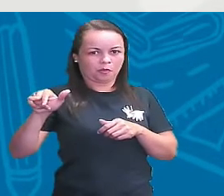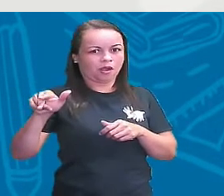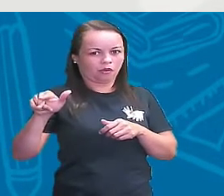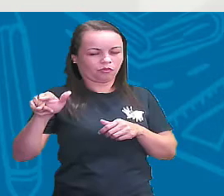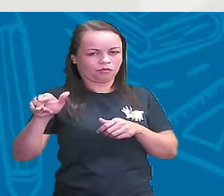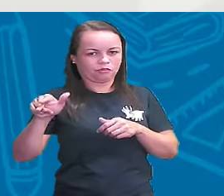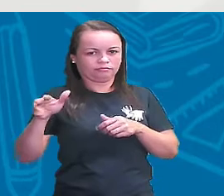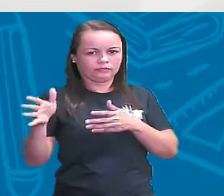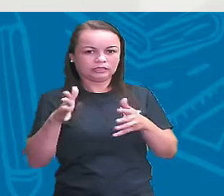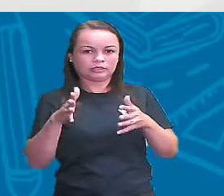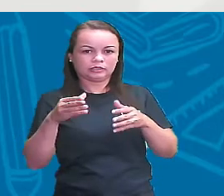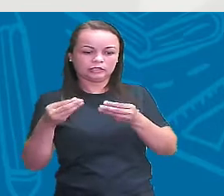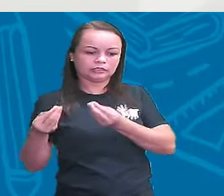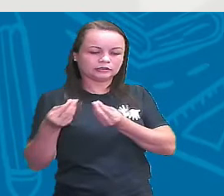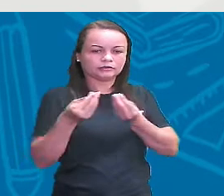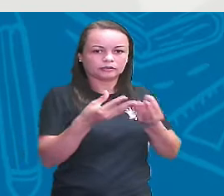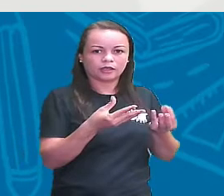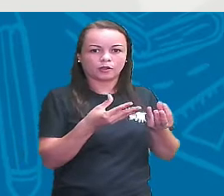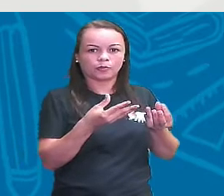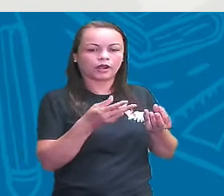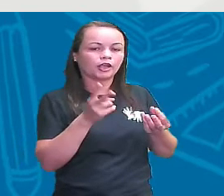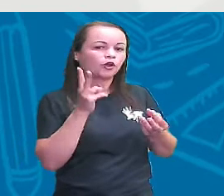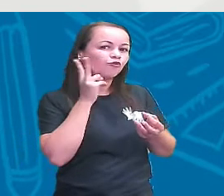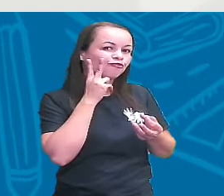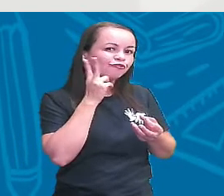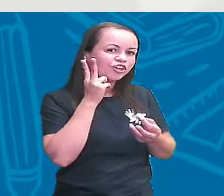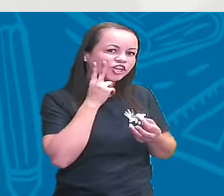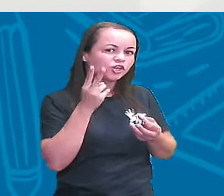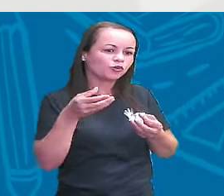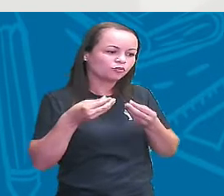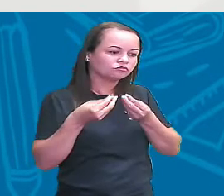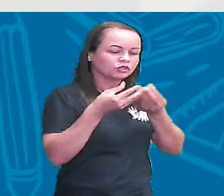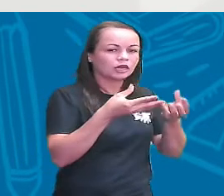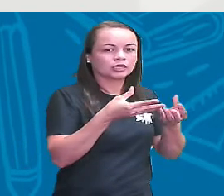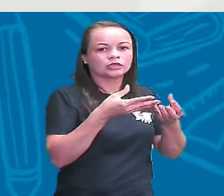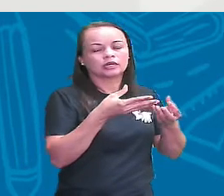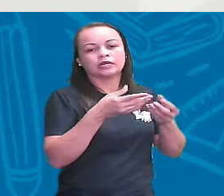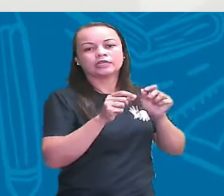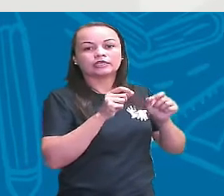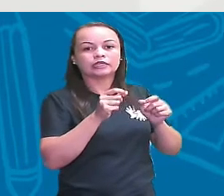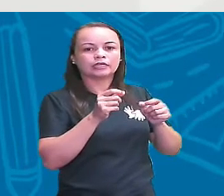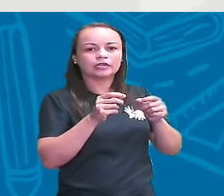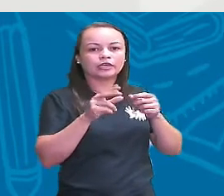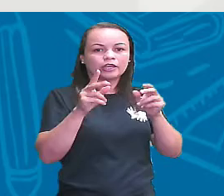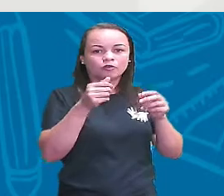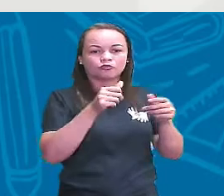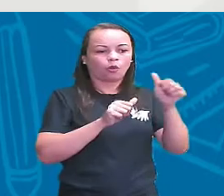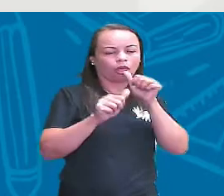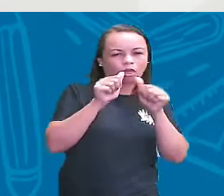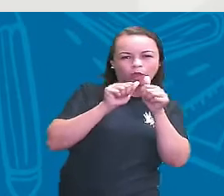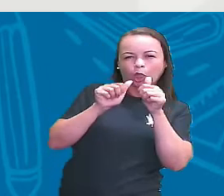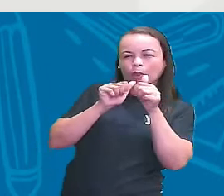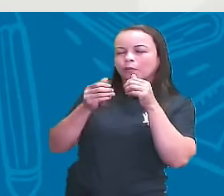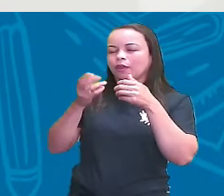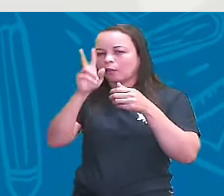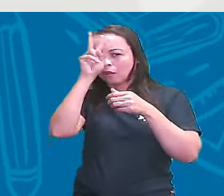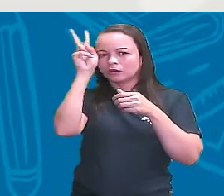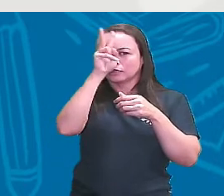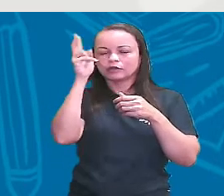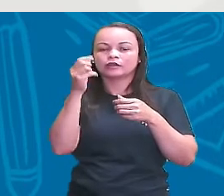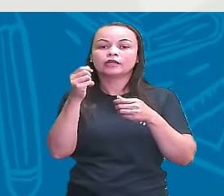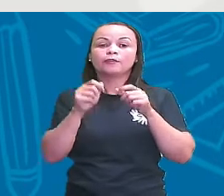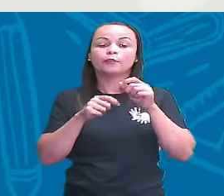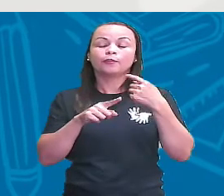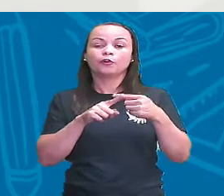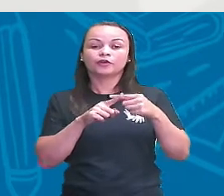o Ododua, deu para ele o vinho da palma e embebedou o seu irmão. Porque, na verdade, Ododua é que queria fazer essa criação do